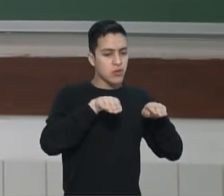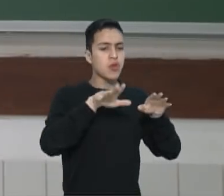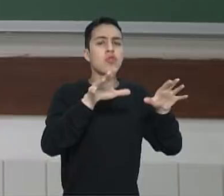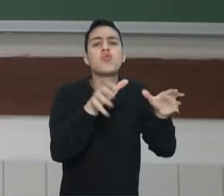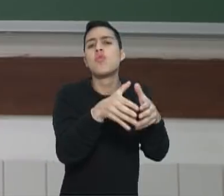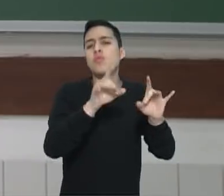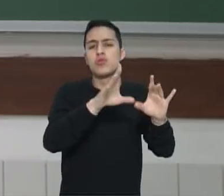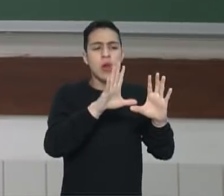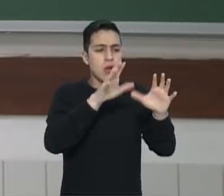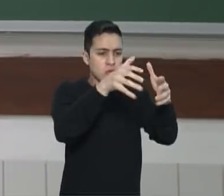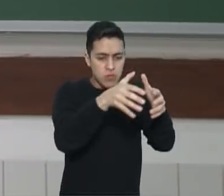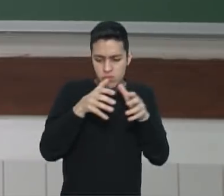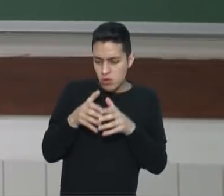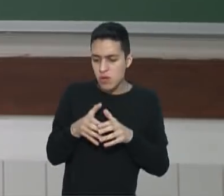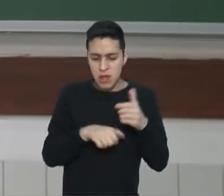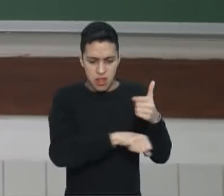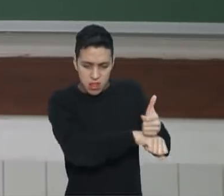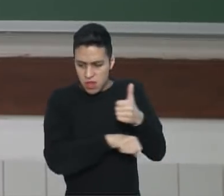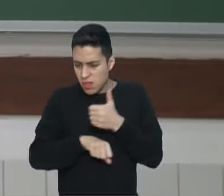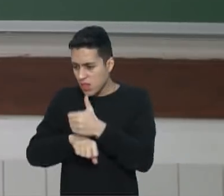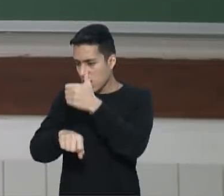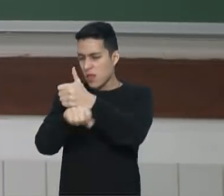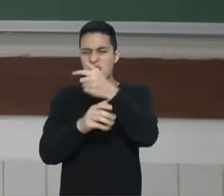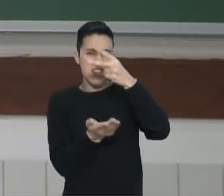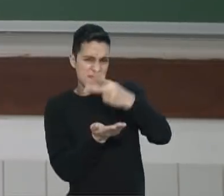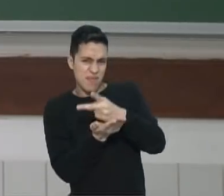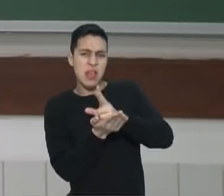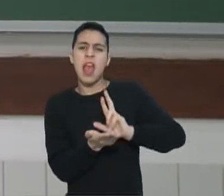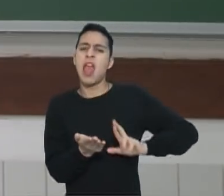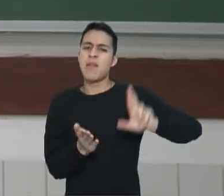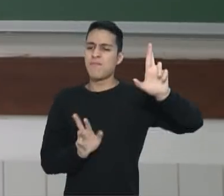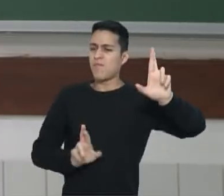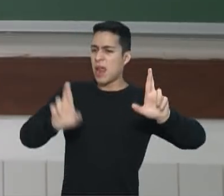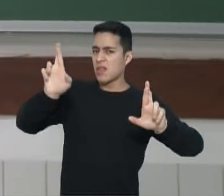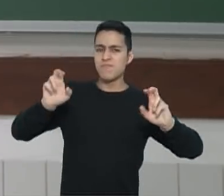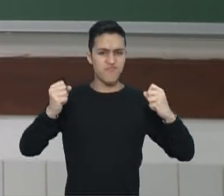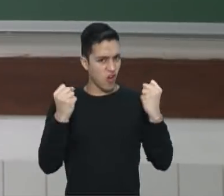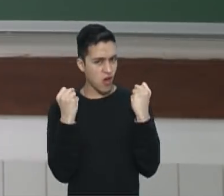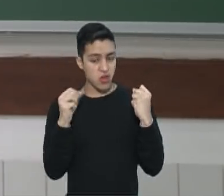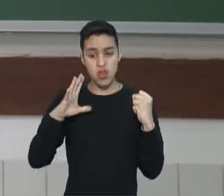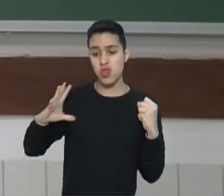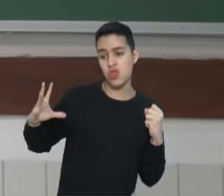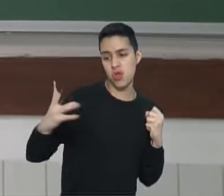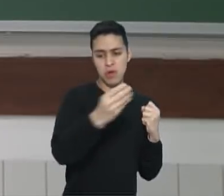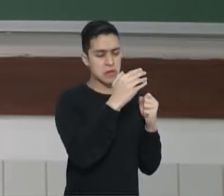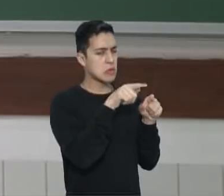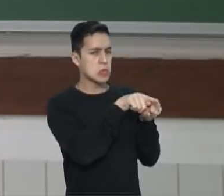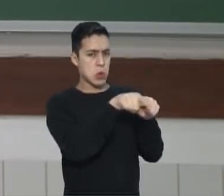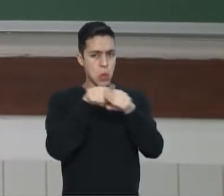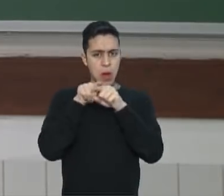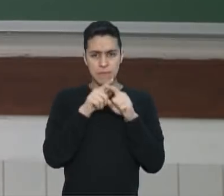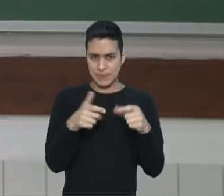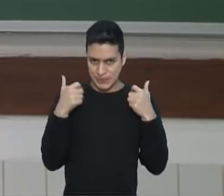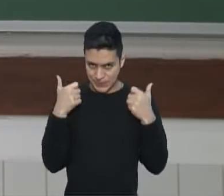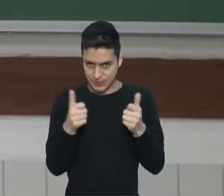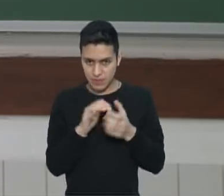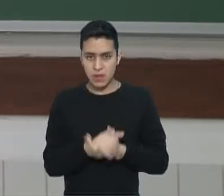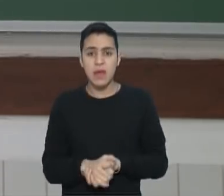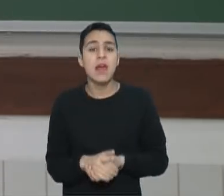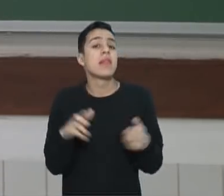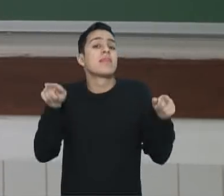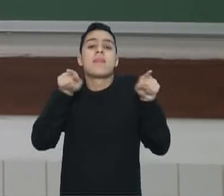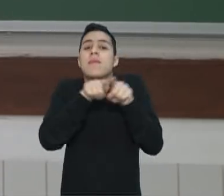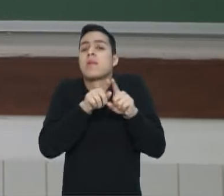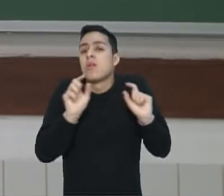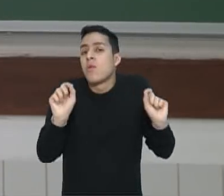tribo. E cada chefe tinha a mesma representatividade. Todos eram considerados iguais. Tá? E também não